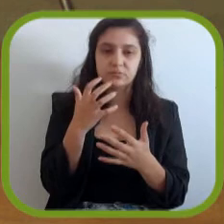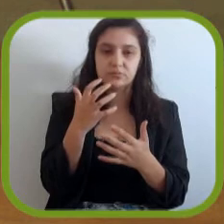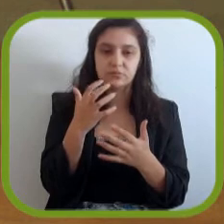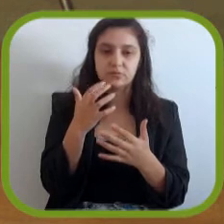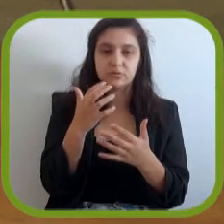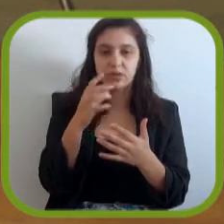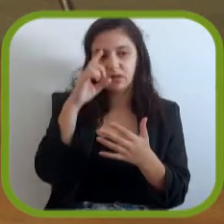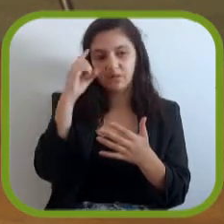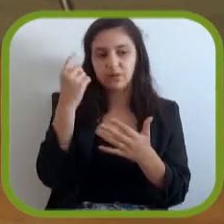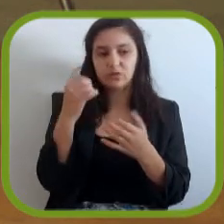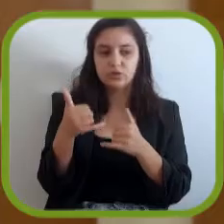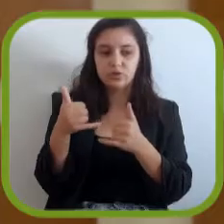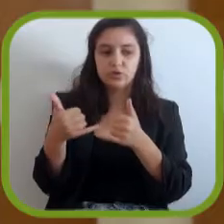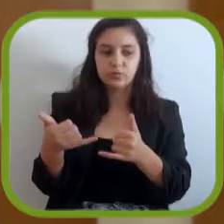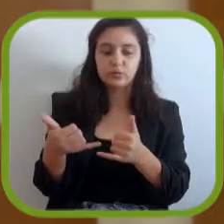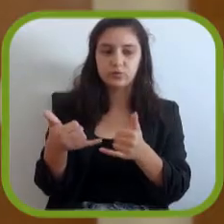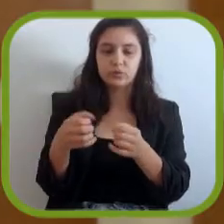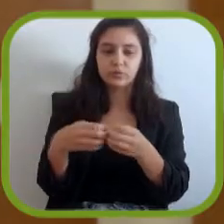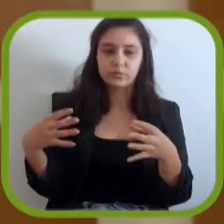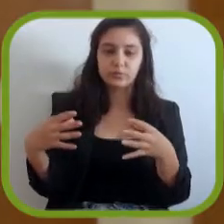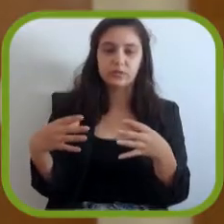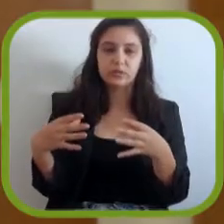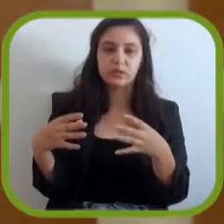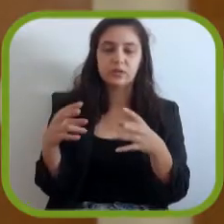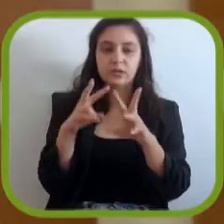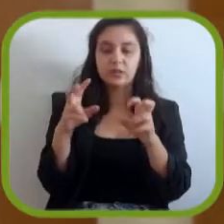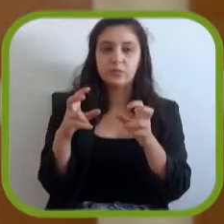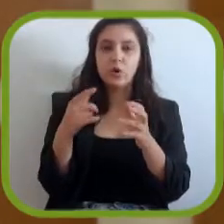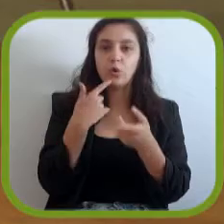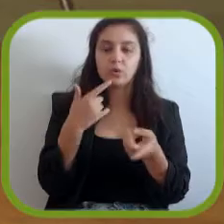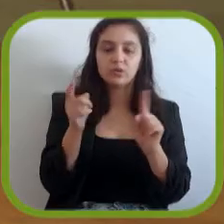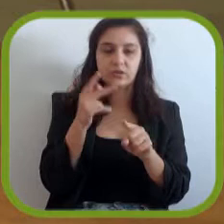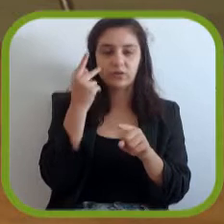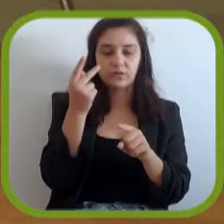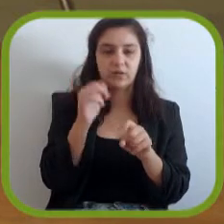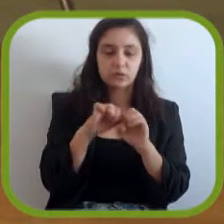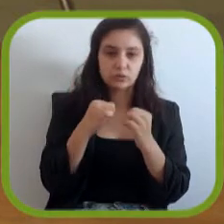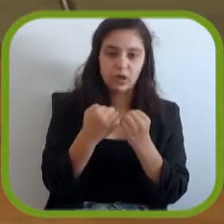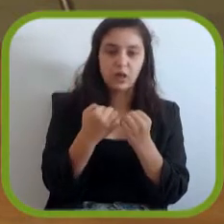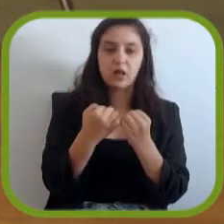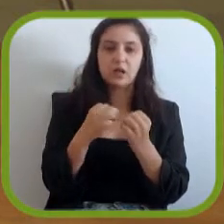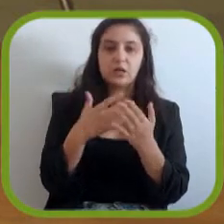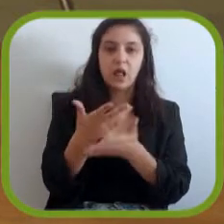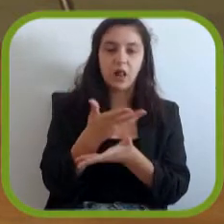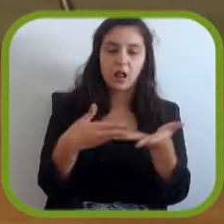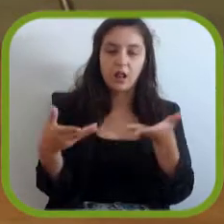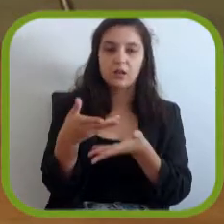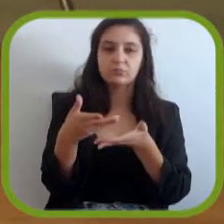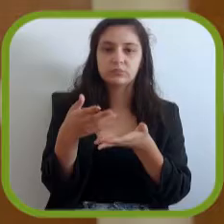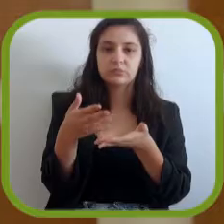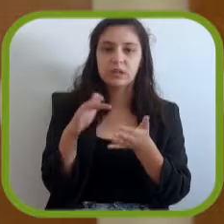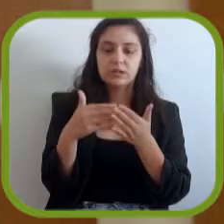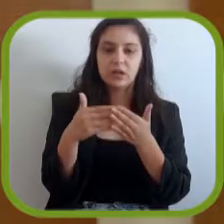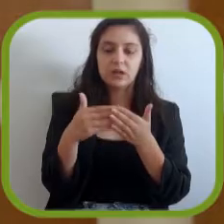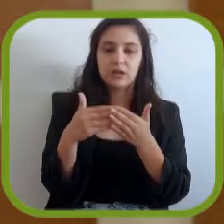significativa nas dificuldades que as pessoas depois vão encontrando ao nível do seu regresso à vida social, da sua coexistência.